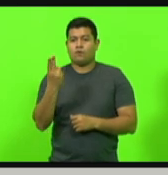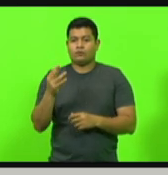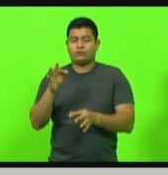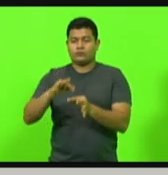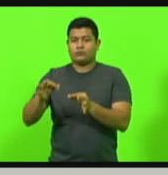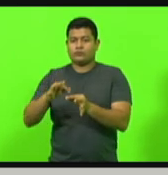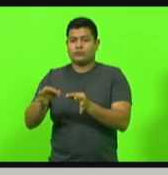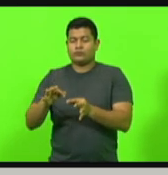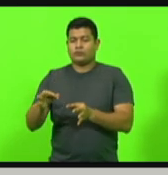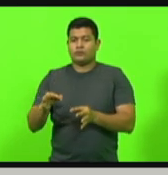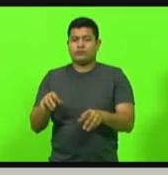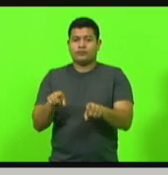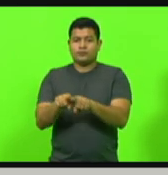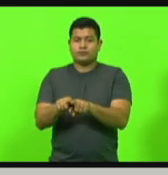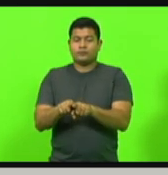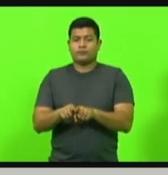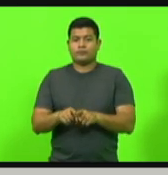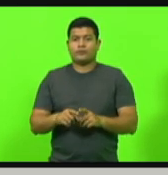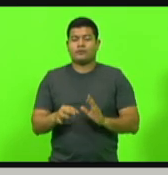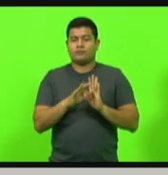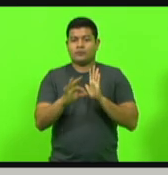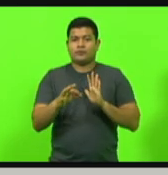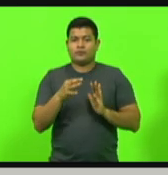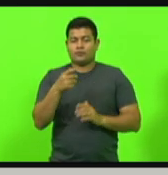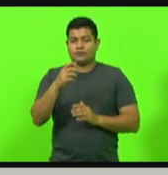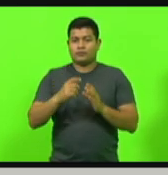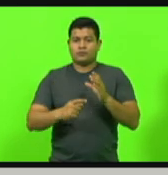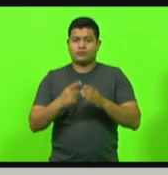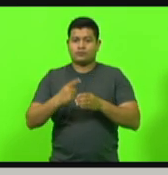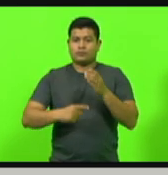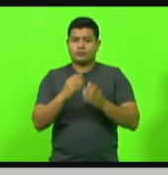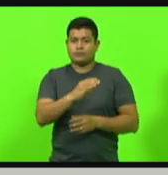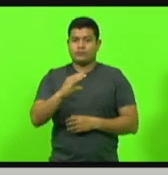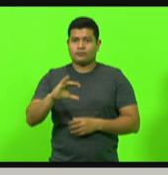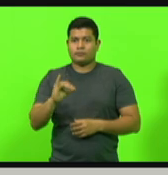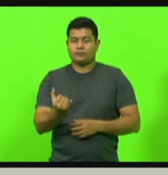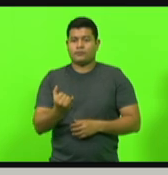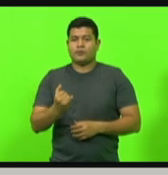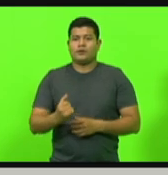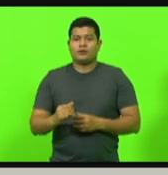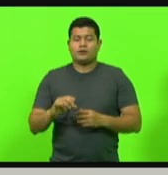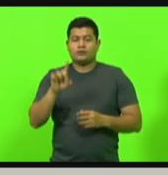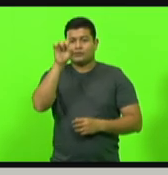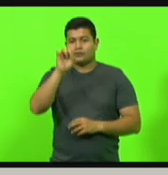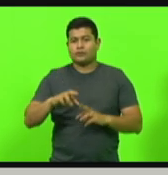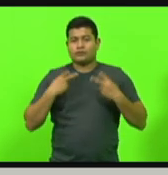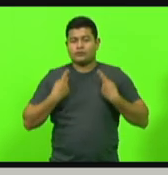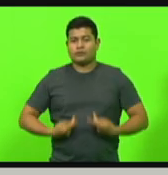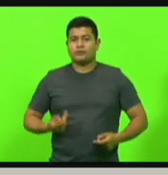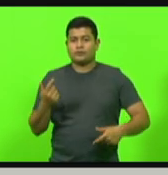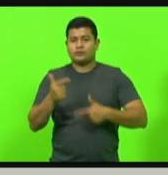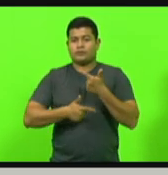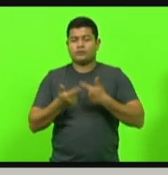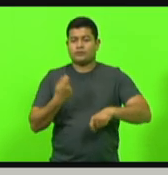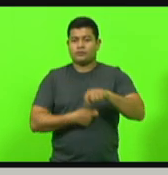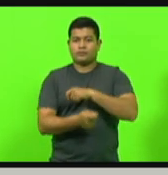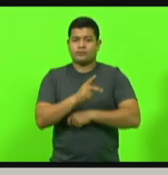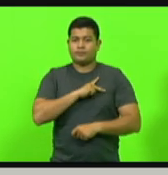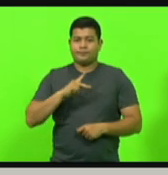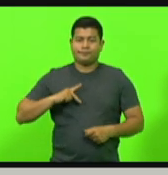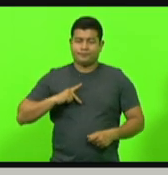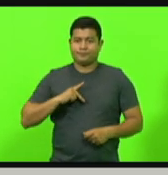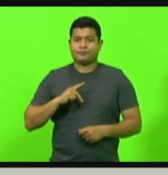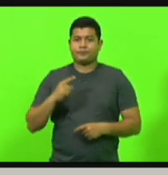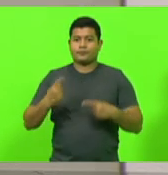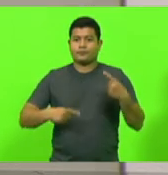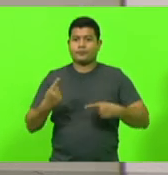das comissões de Constituição e Justiça, Comissão de Finanças e Tributação, Comissão de Direitos Humanos, Comissão de Trabalho, Administração e Serviço Público. Em